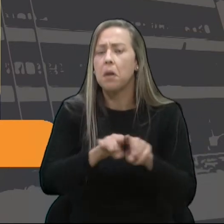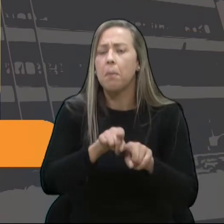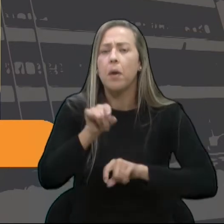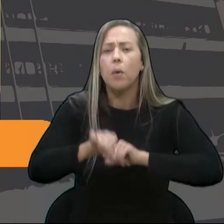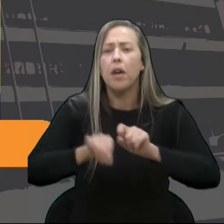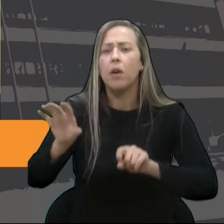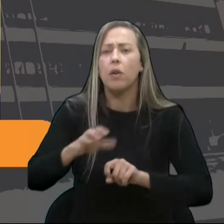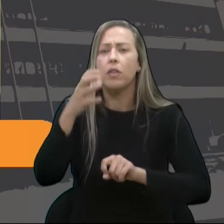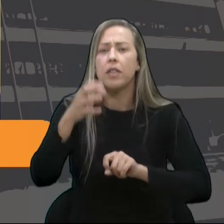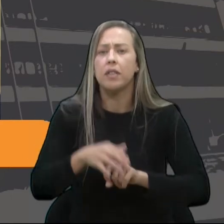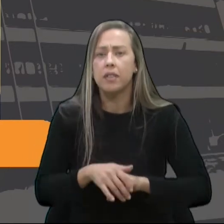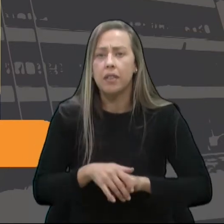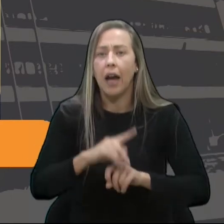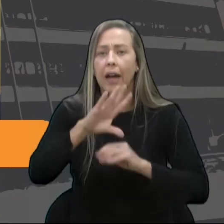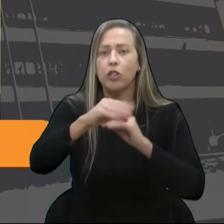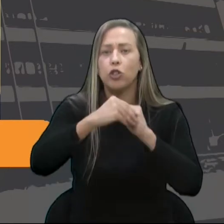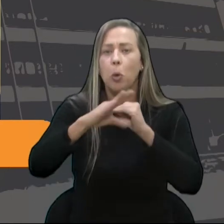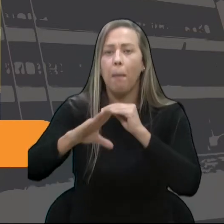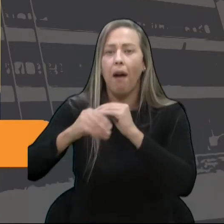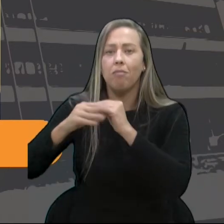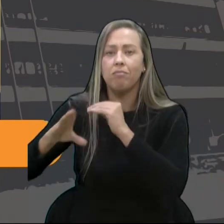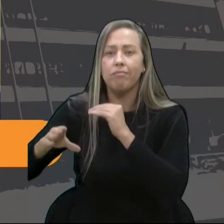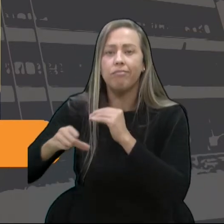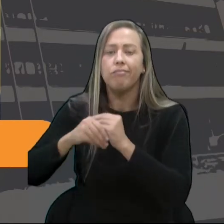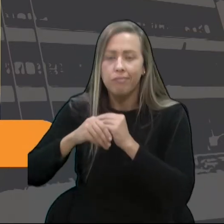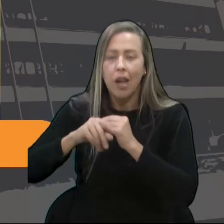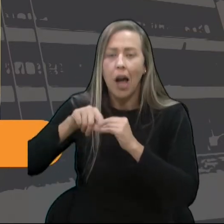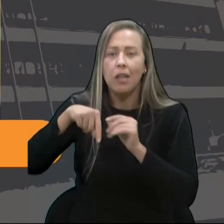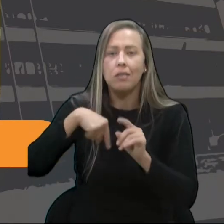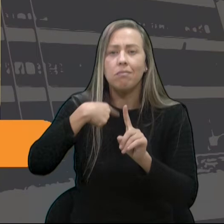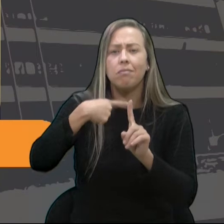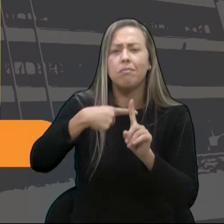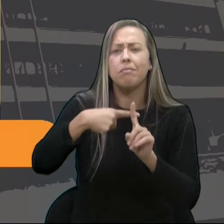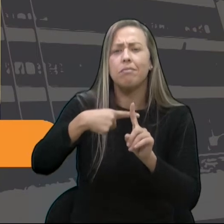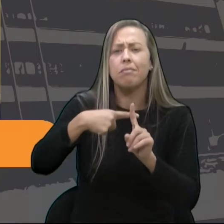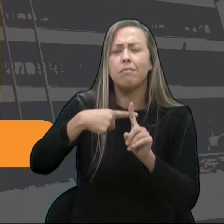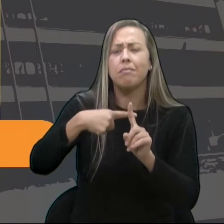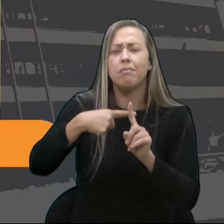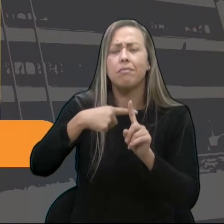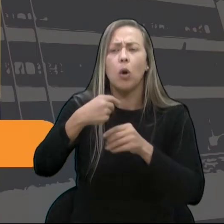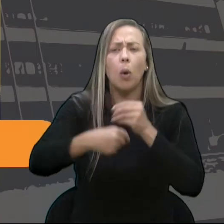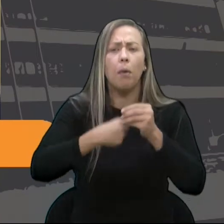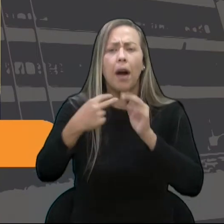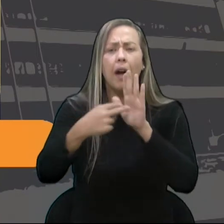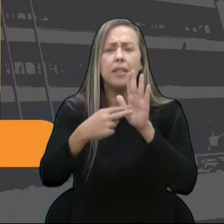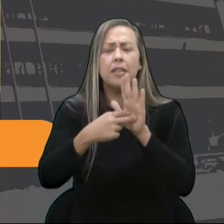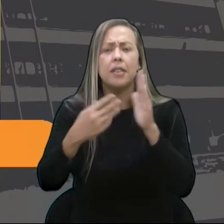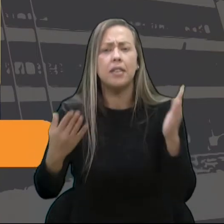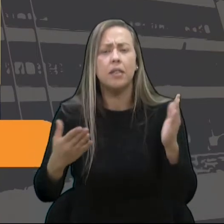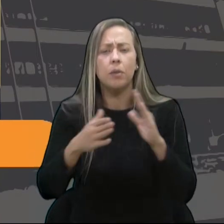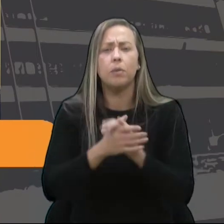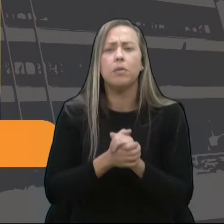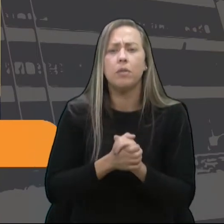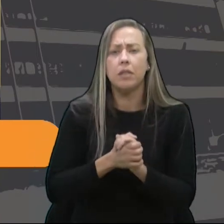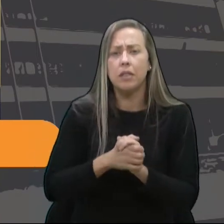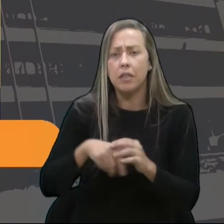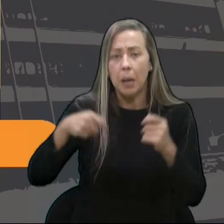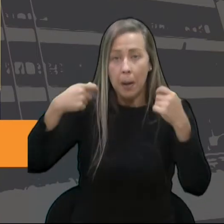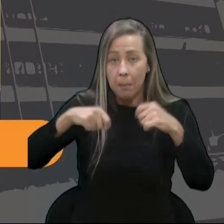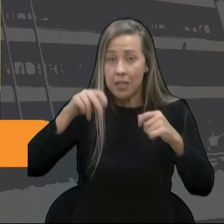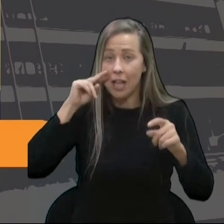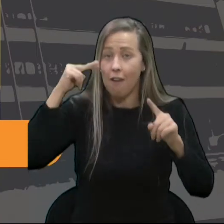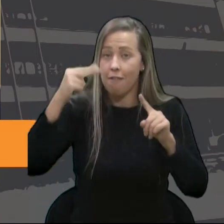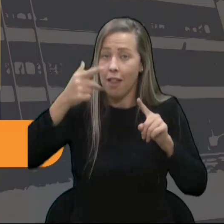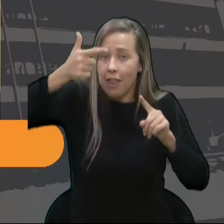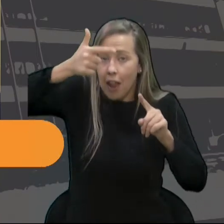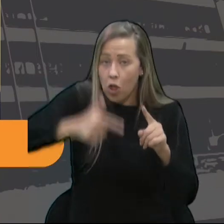acaba sendo somado a um aspecto que eu gostaria de chamar a atenção também, e na verdade, algo que precisa ser reavaliado